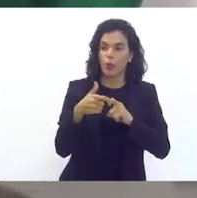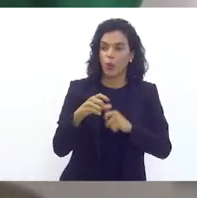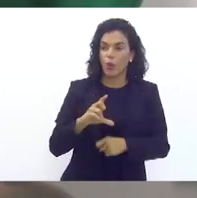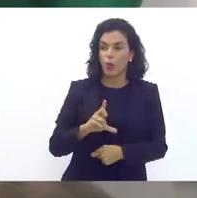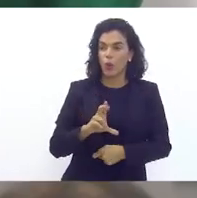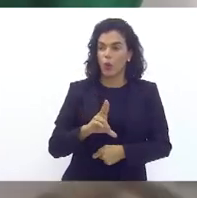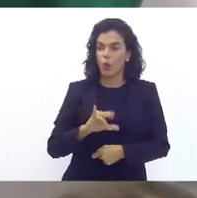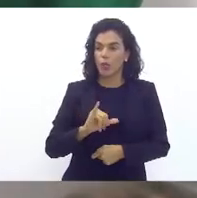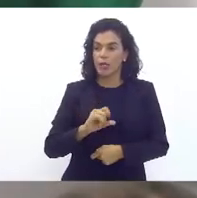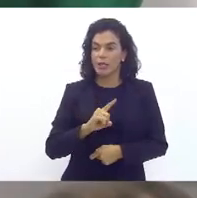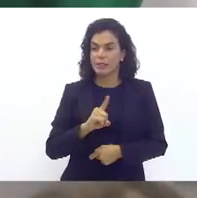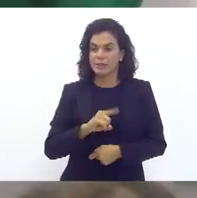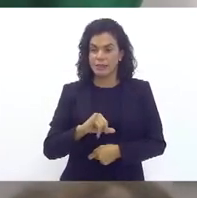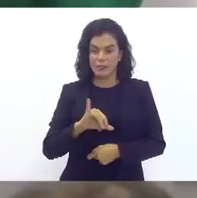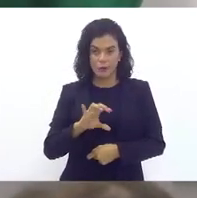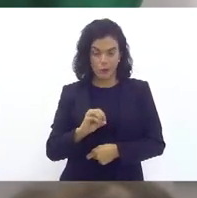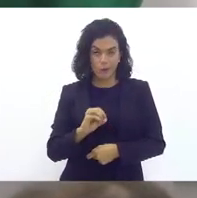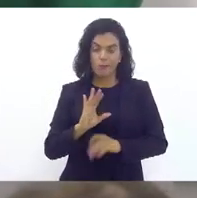com esse compromisso